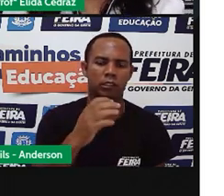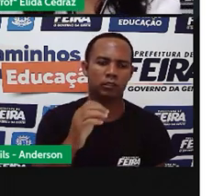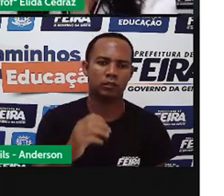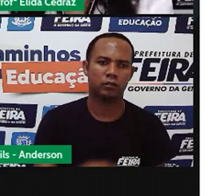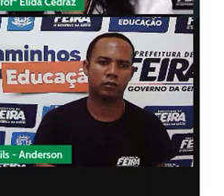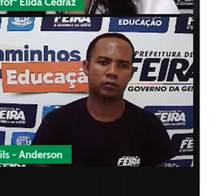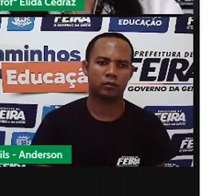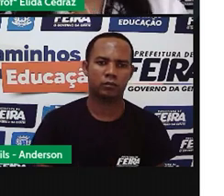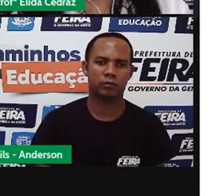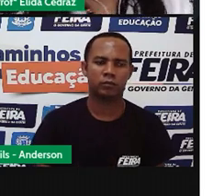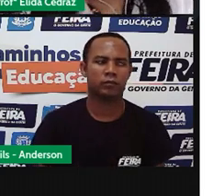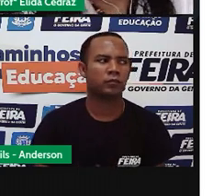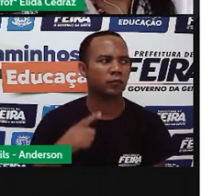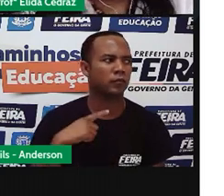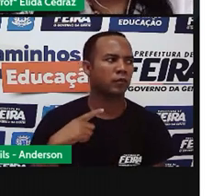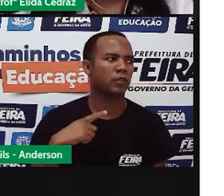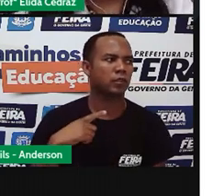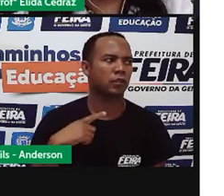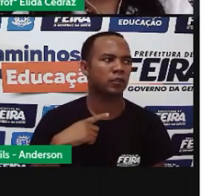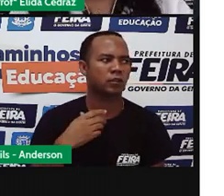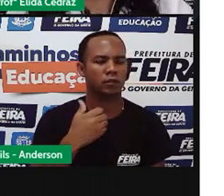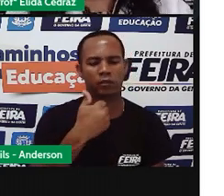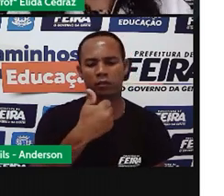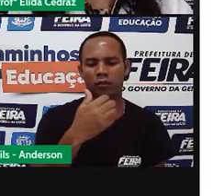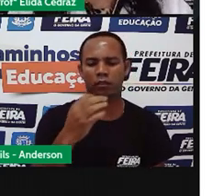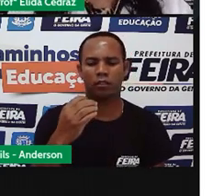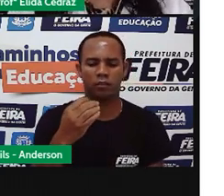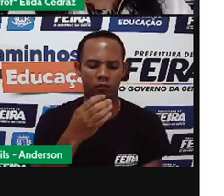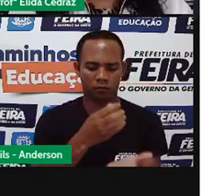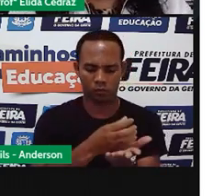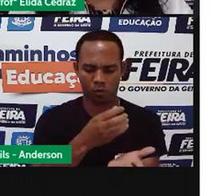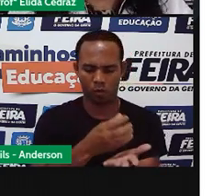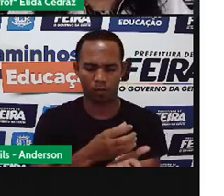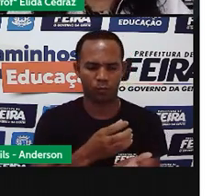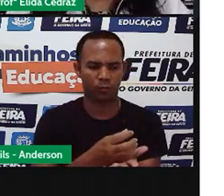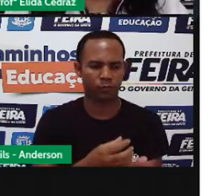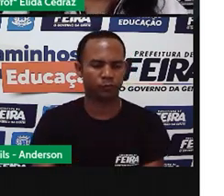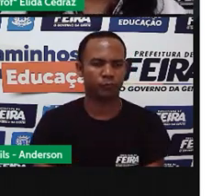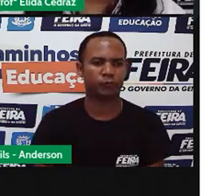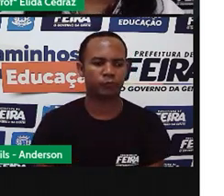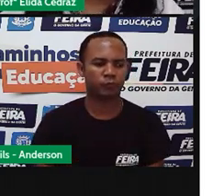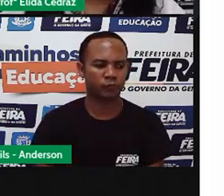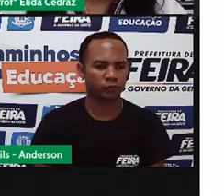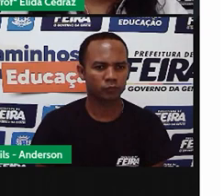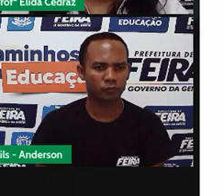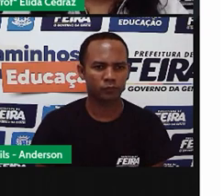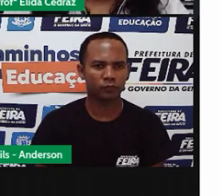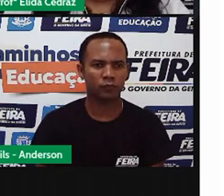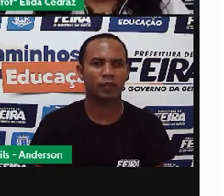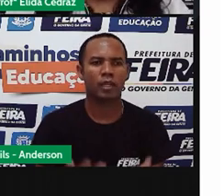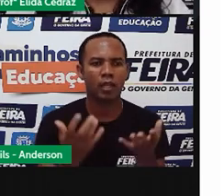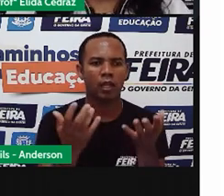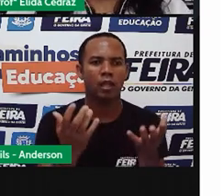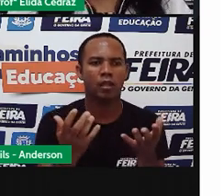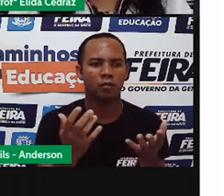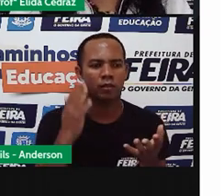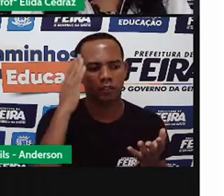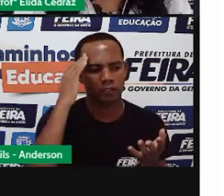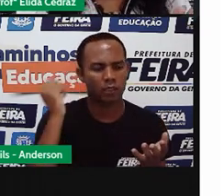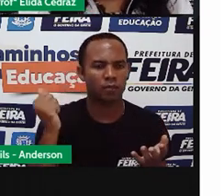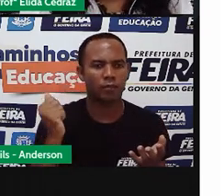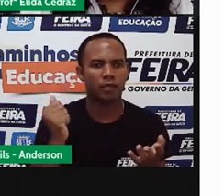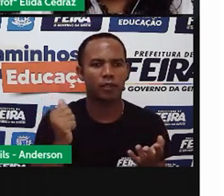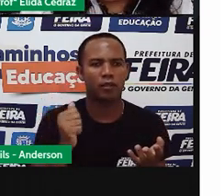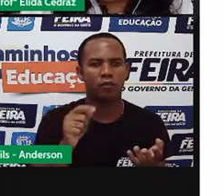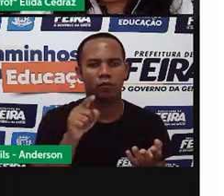1, 2, 3, 4, 5, 6, 7, 8, 9, 10. Nós temos 10 copinhos de 200 ml. Eu quero saber